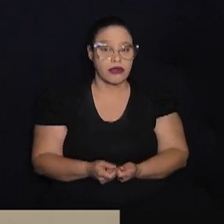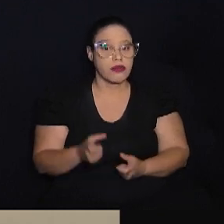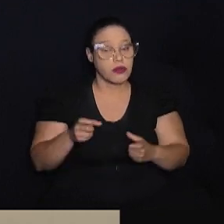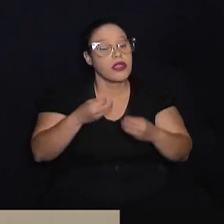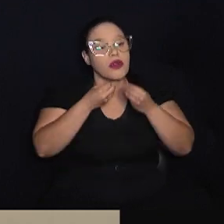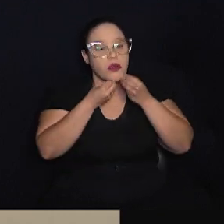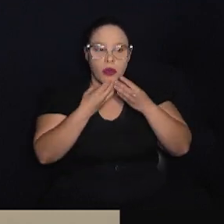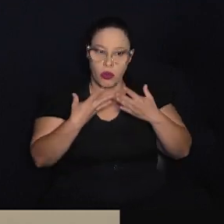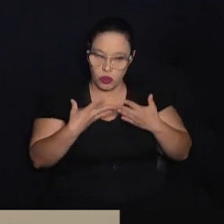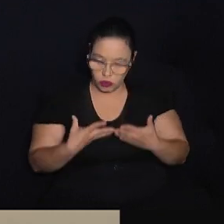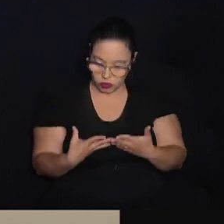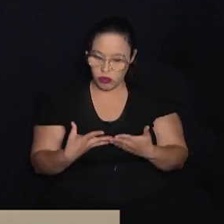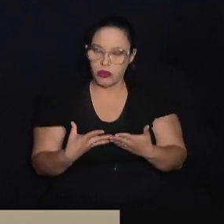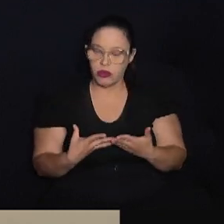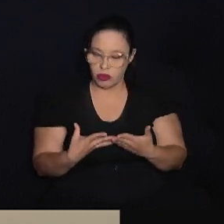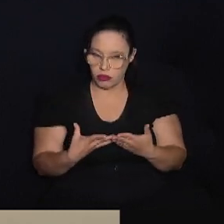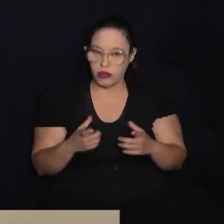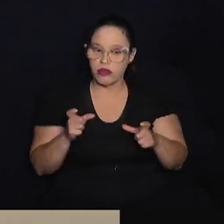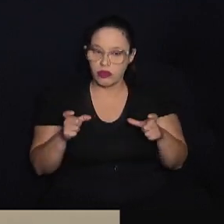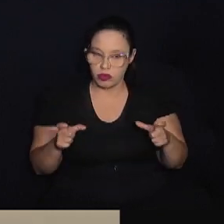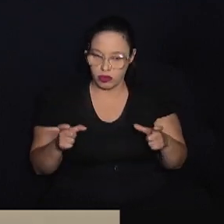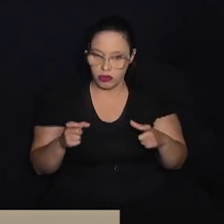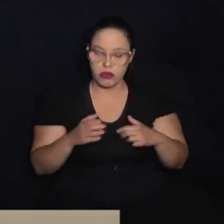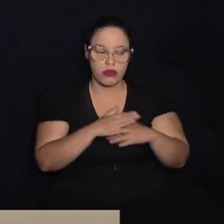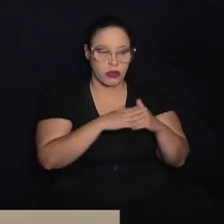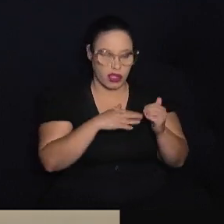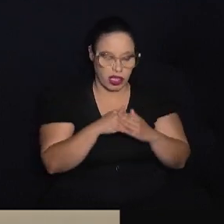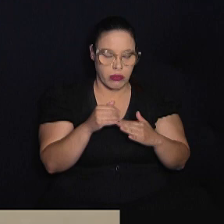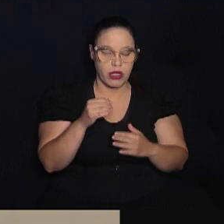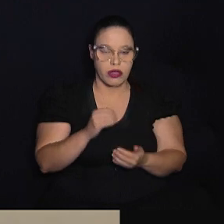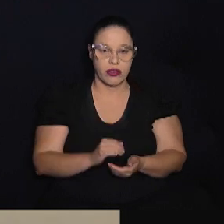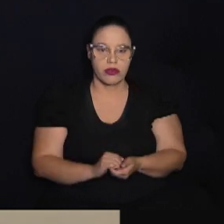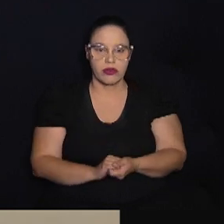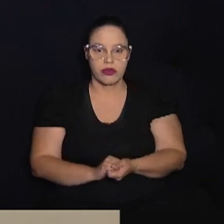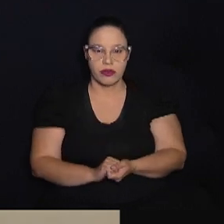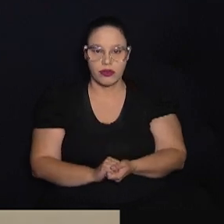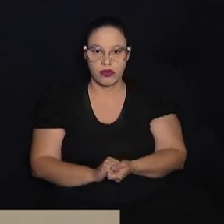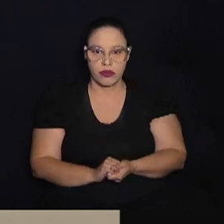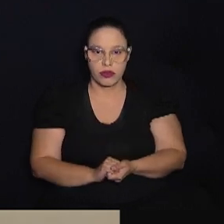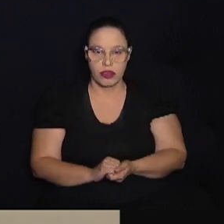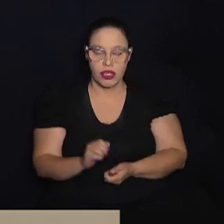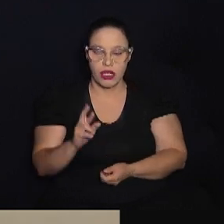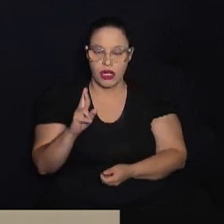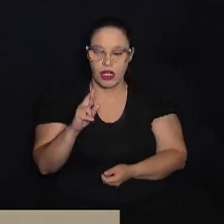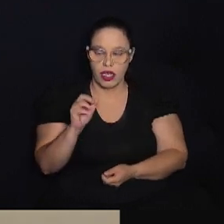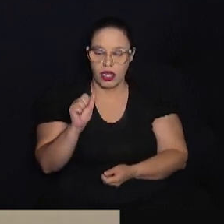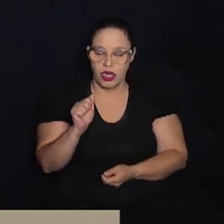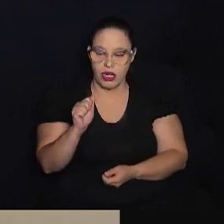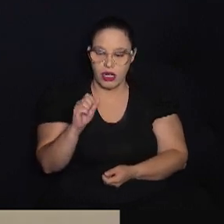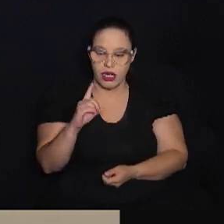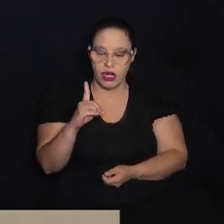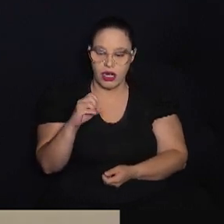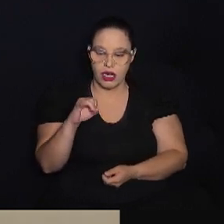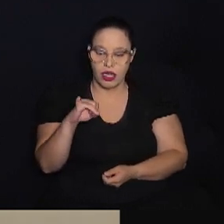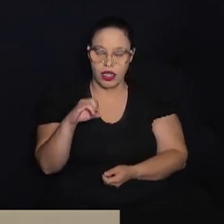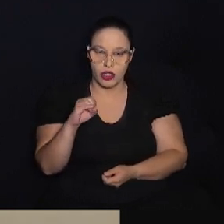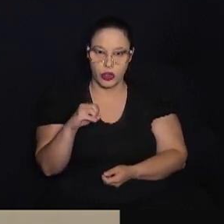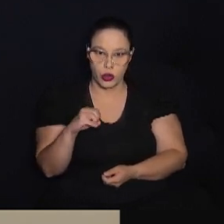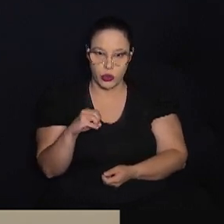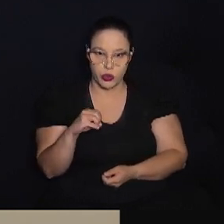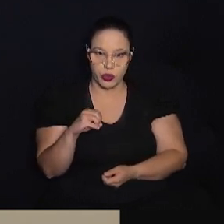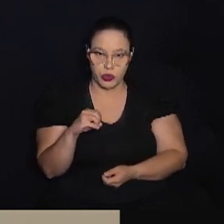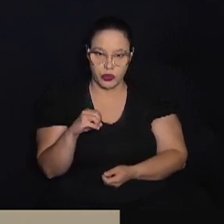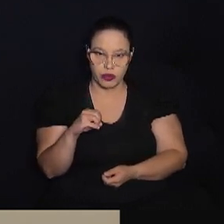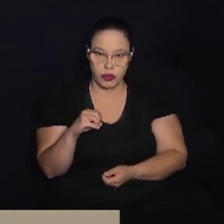muito bons, ainda tem o seu lugar ainda no tratamento. A radioterapia, ela atua em lesões quando já